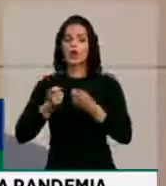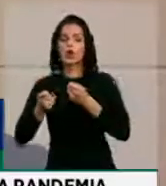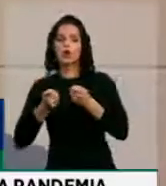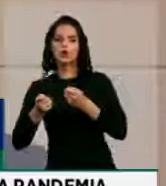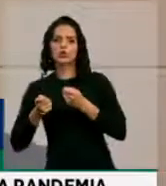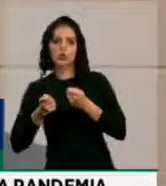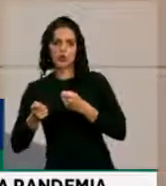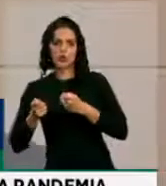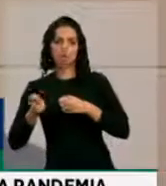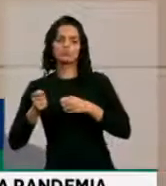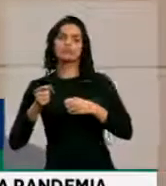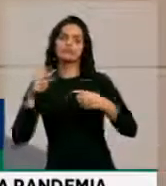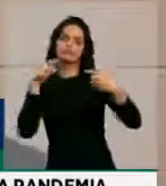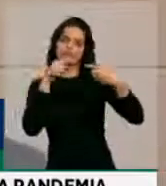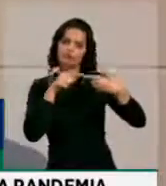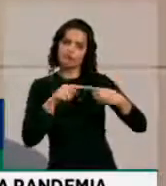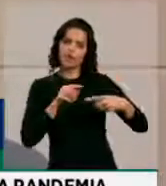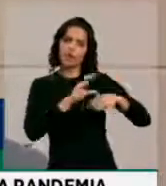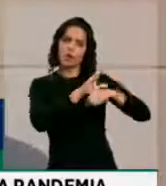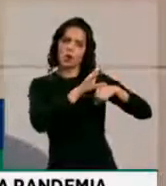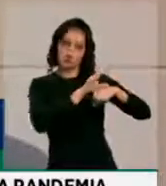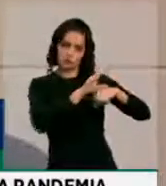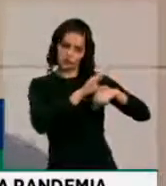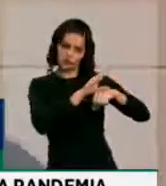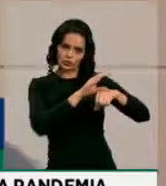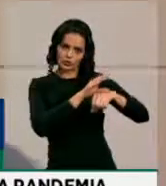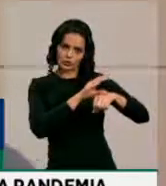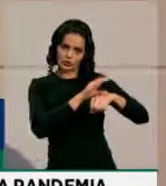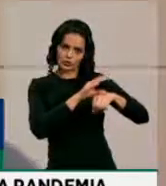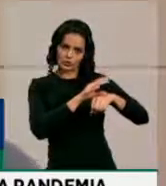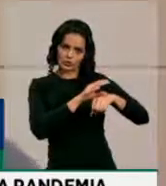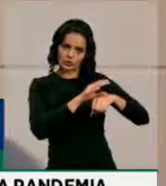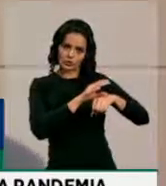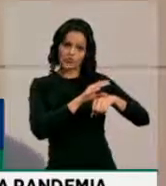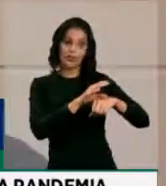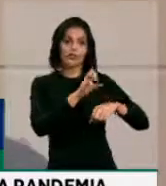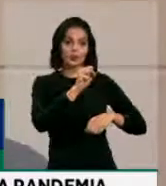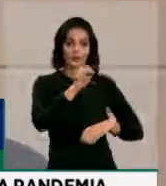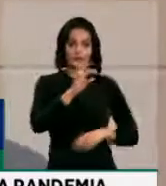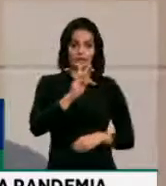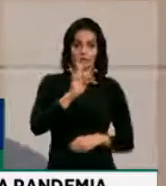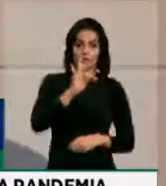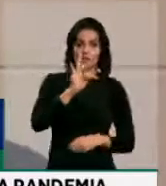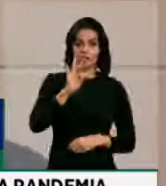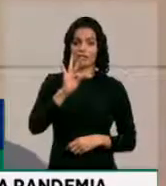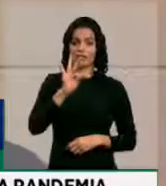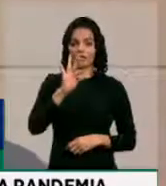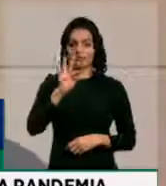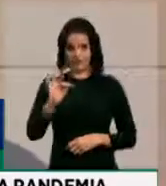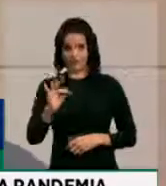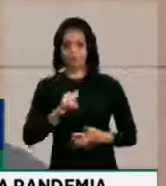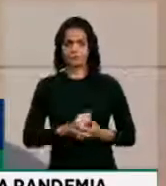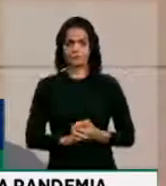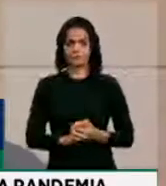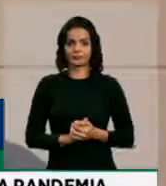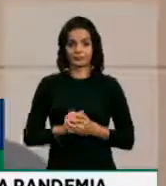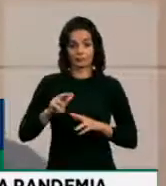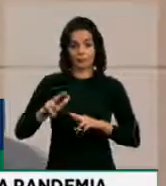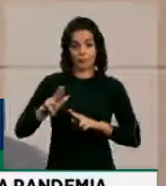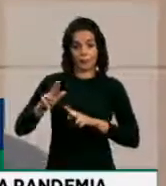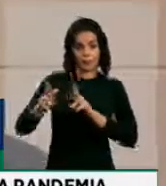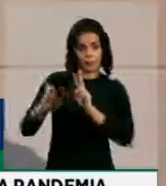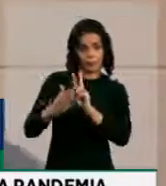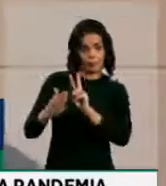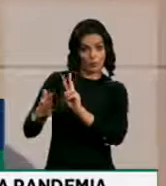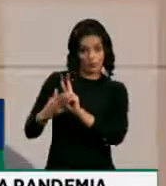de constitucionalidade do Supremo Tribunal Federal. Ou seja, a partir de agora, a articulação dos povos indígenas está